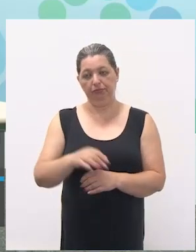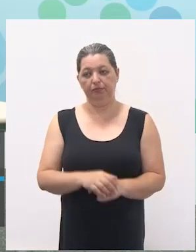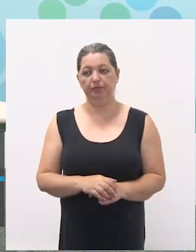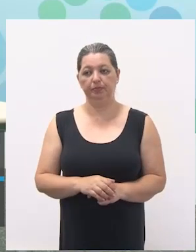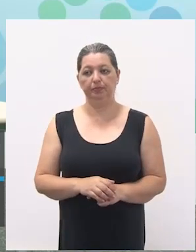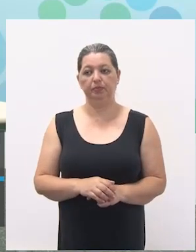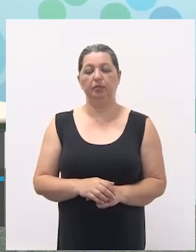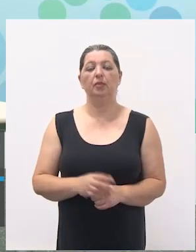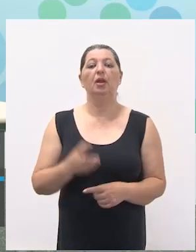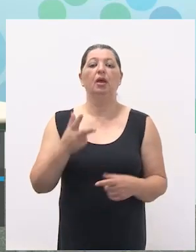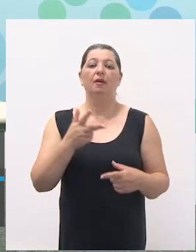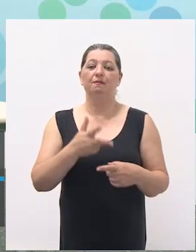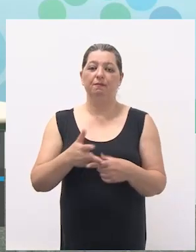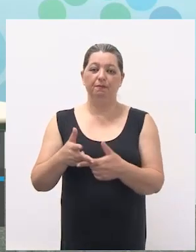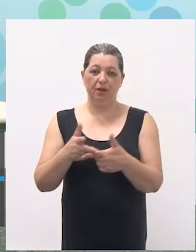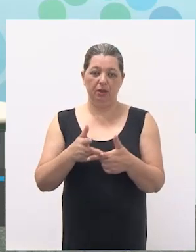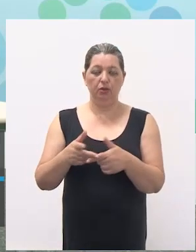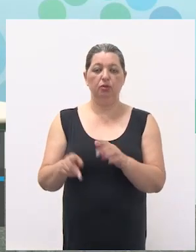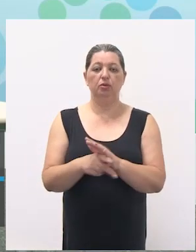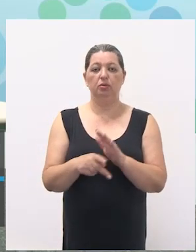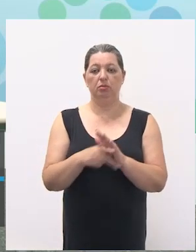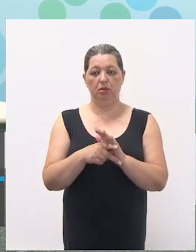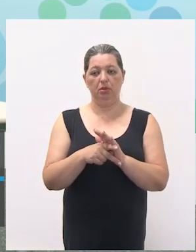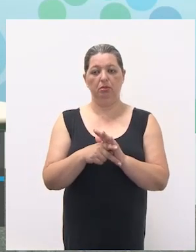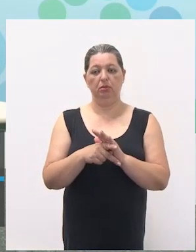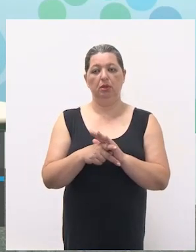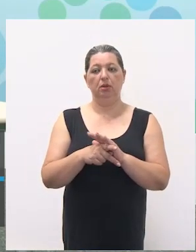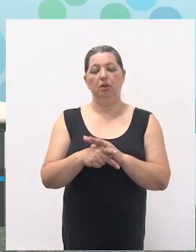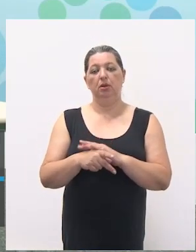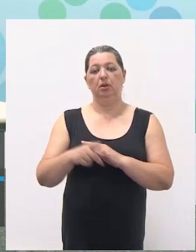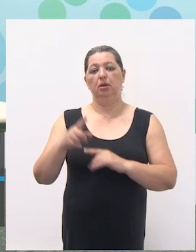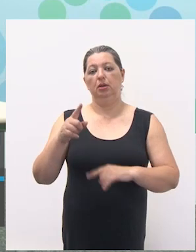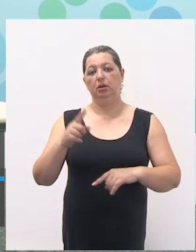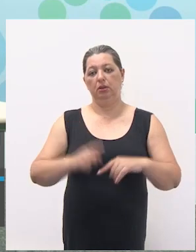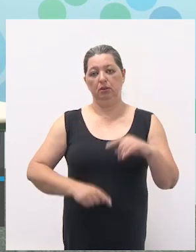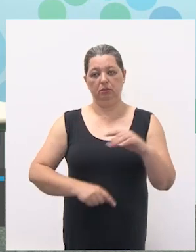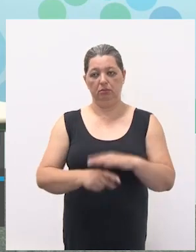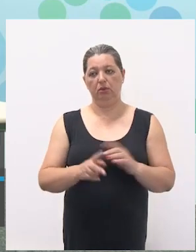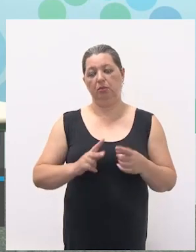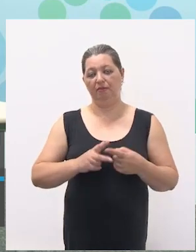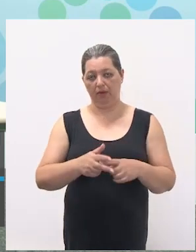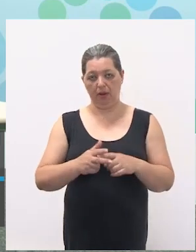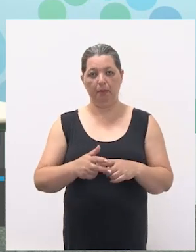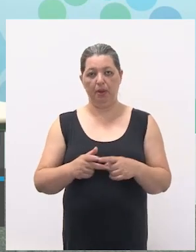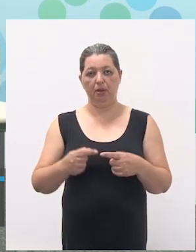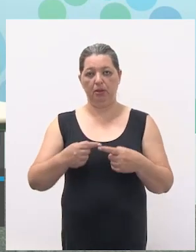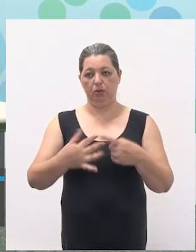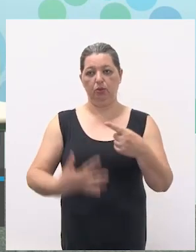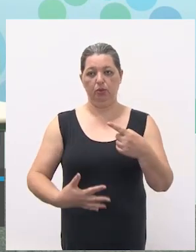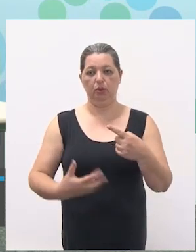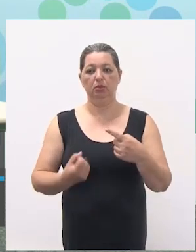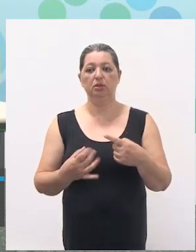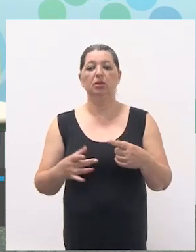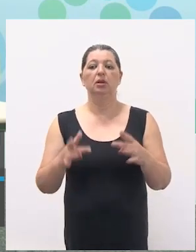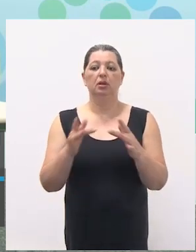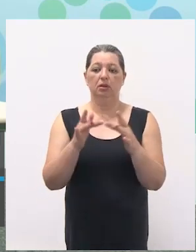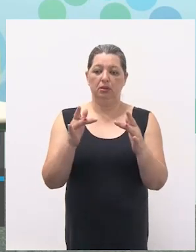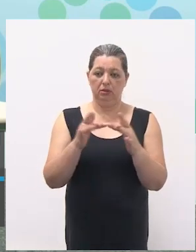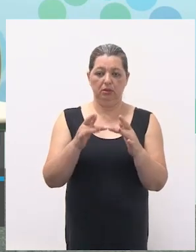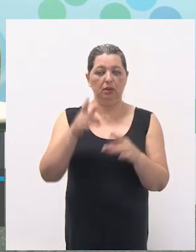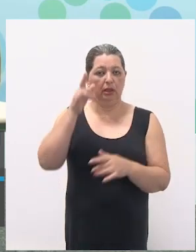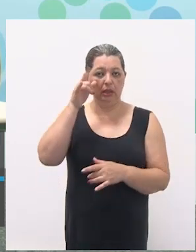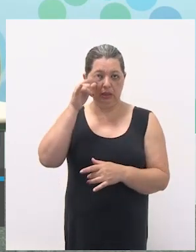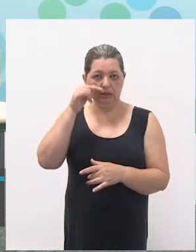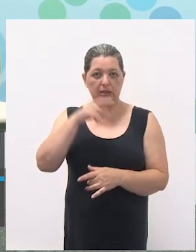vídeos sobre ferramentas Google. E aí tem também o Instagram dele, se vocês quiserem entrar em contato com ele, tá? E